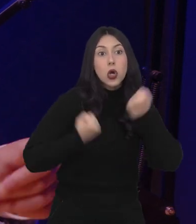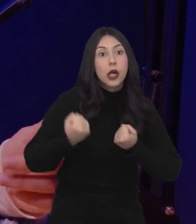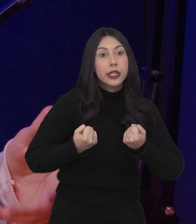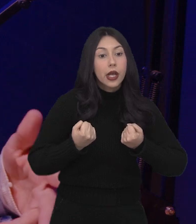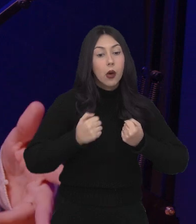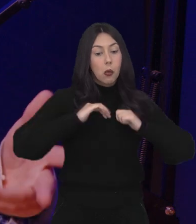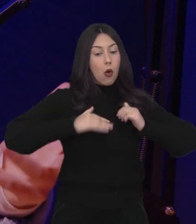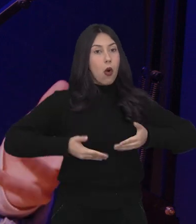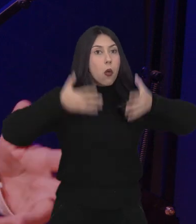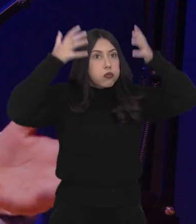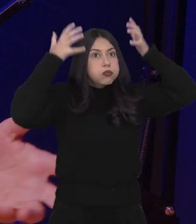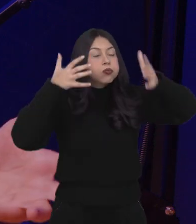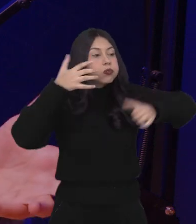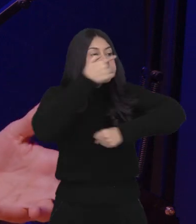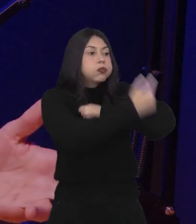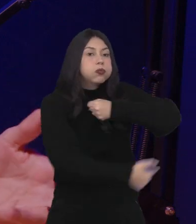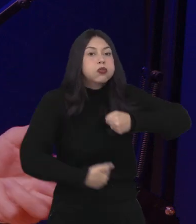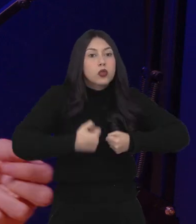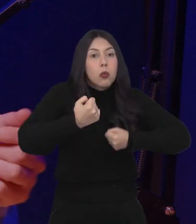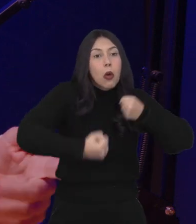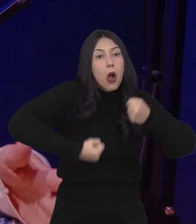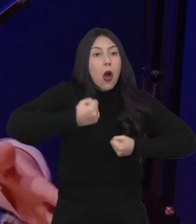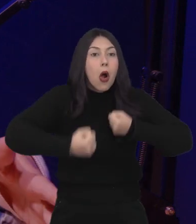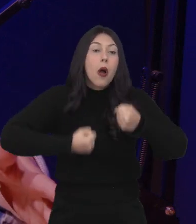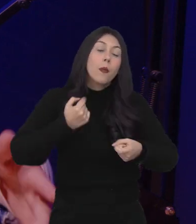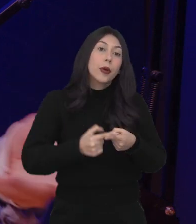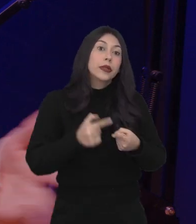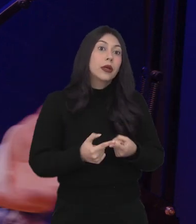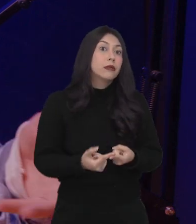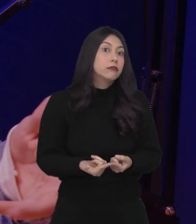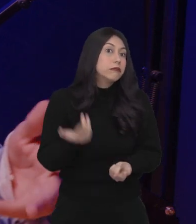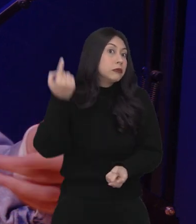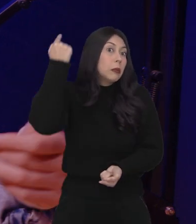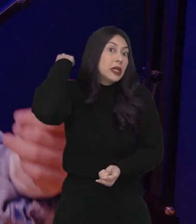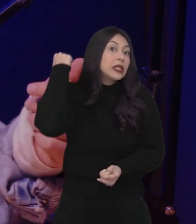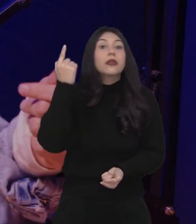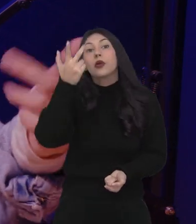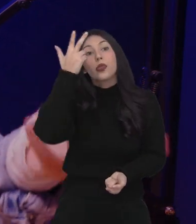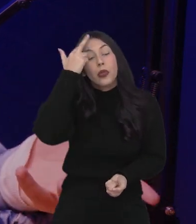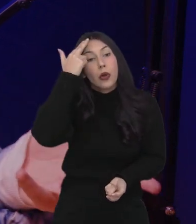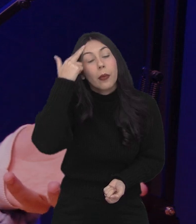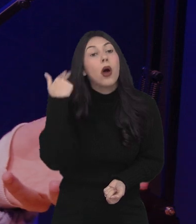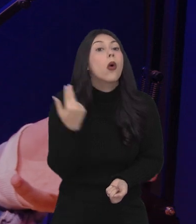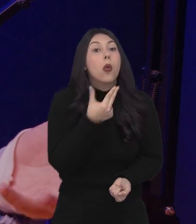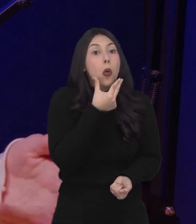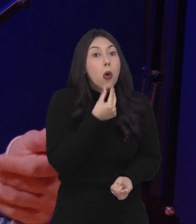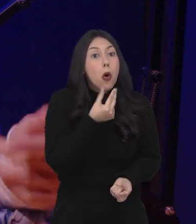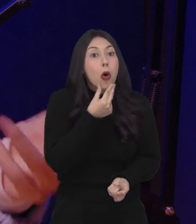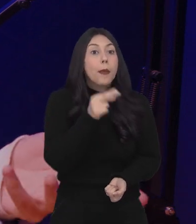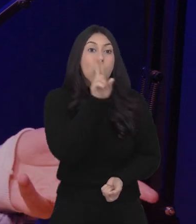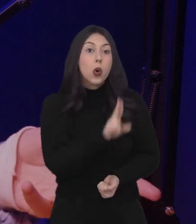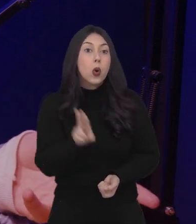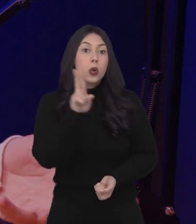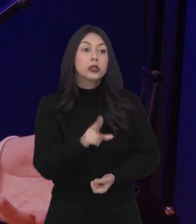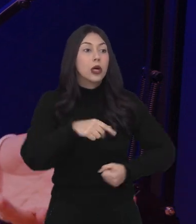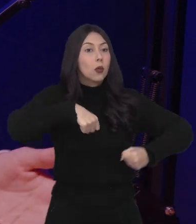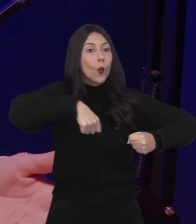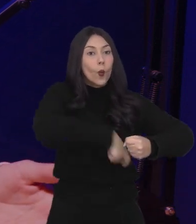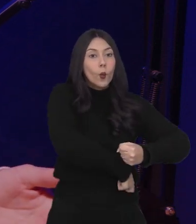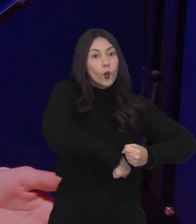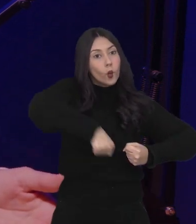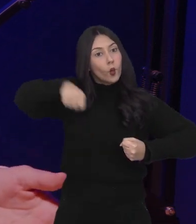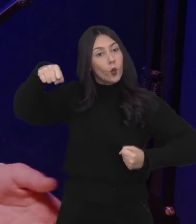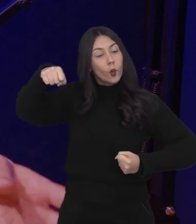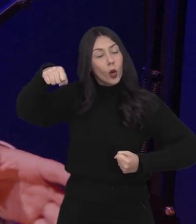com armadura, né, e equipamento, era porque naquela época era necessário que os homens corressem, né, com as armaduras e os